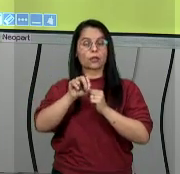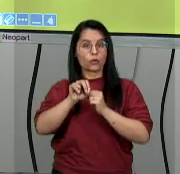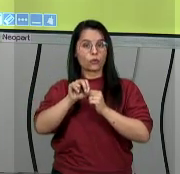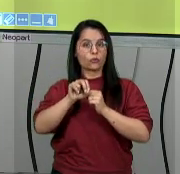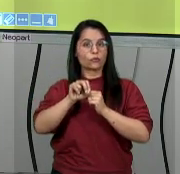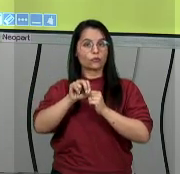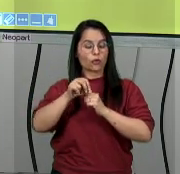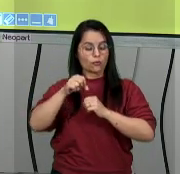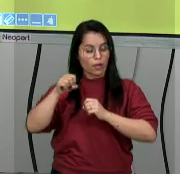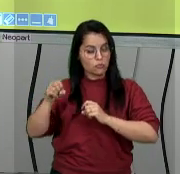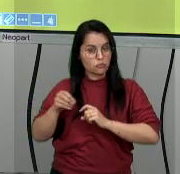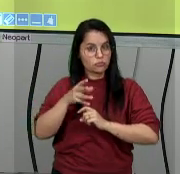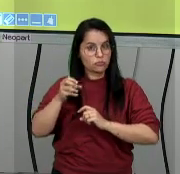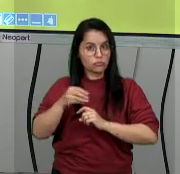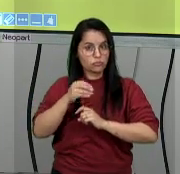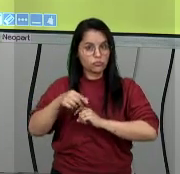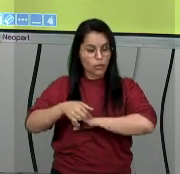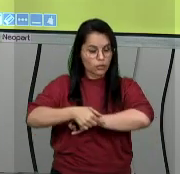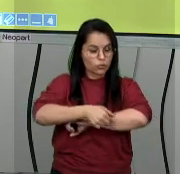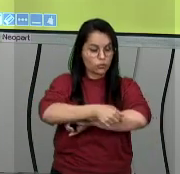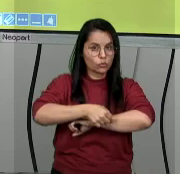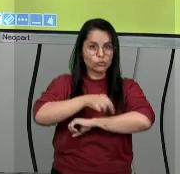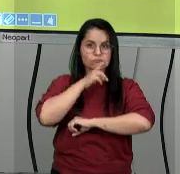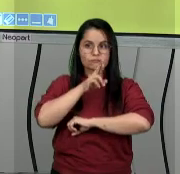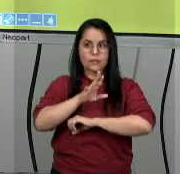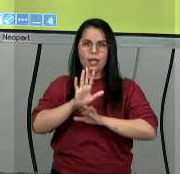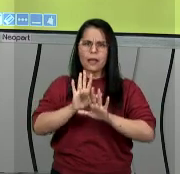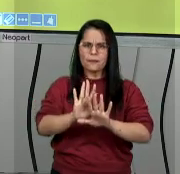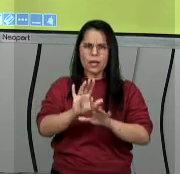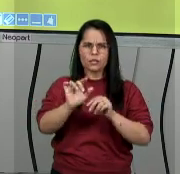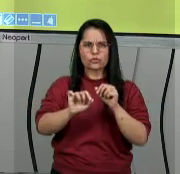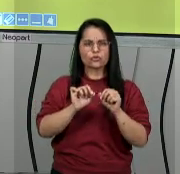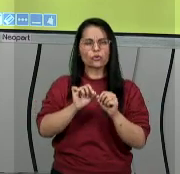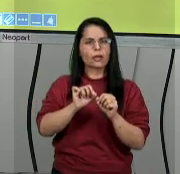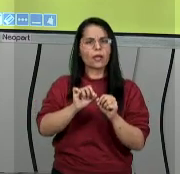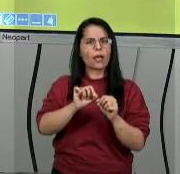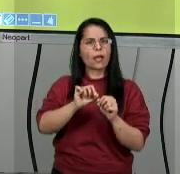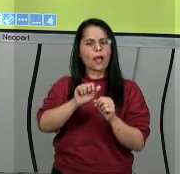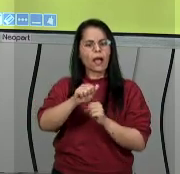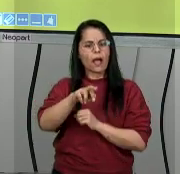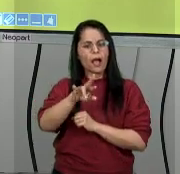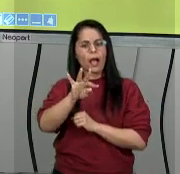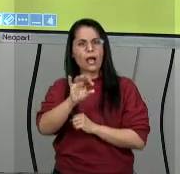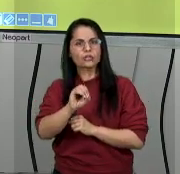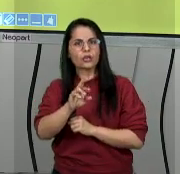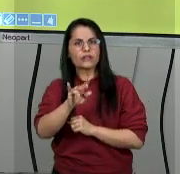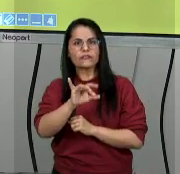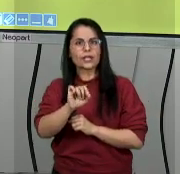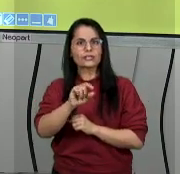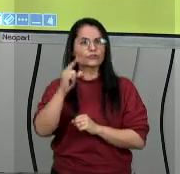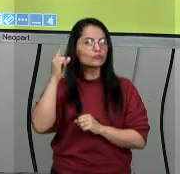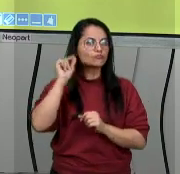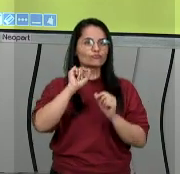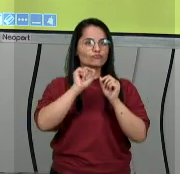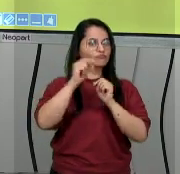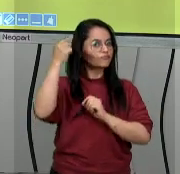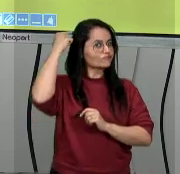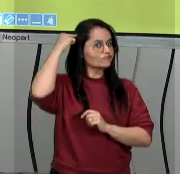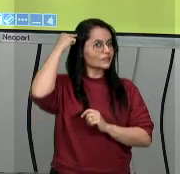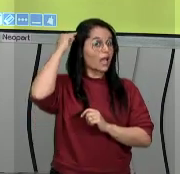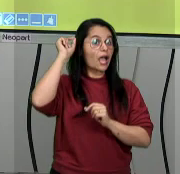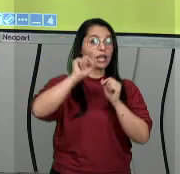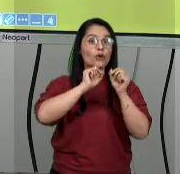musculatura, o músculo responde e tem essa resposta. Só que no ato reflexo não vai passar pelo encéfalo. Então vai